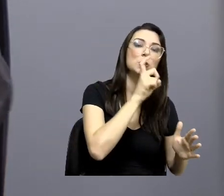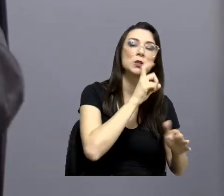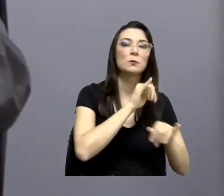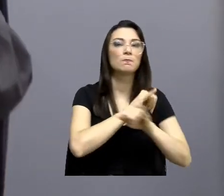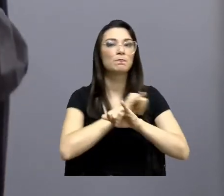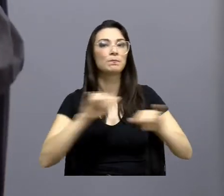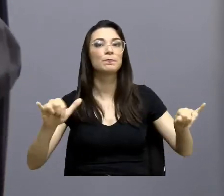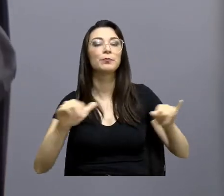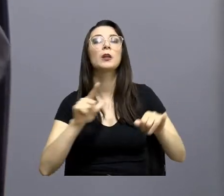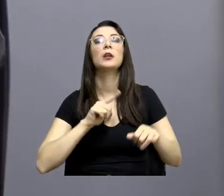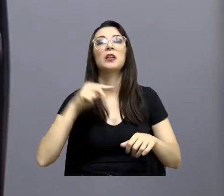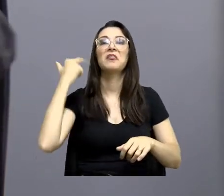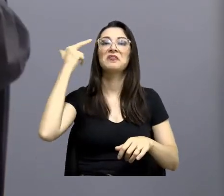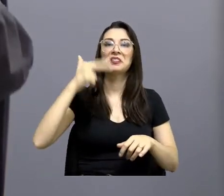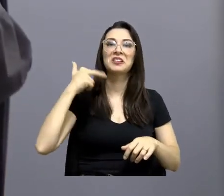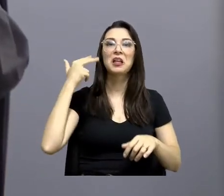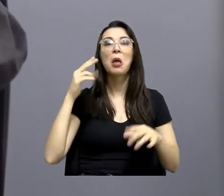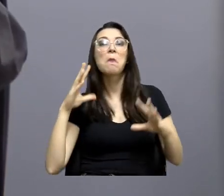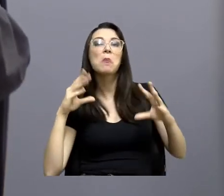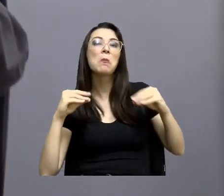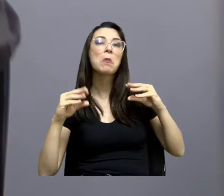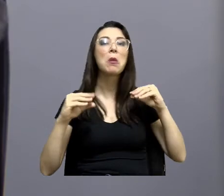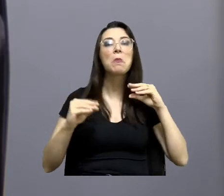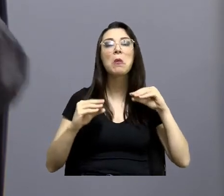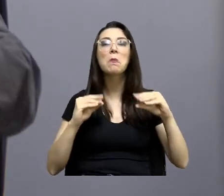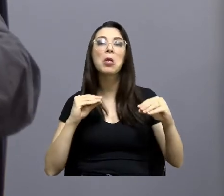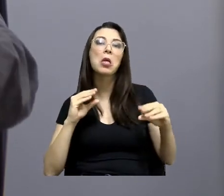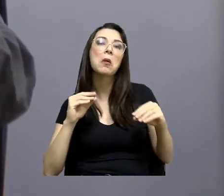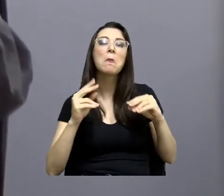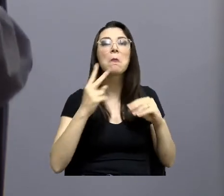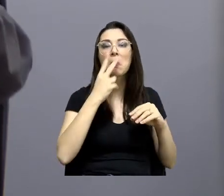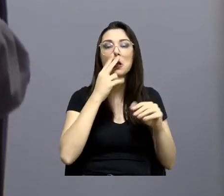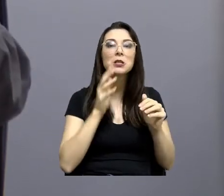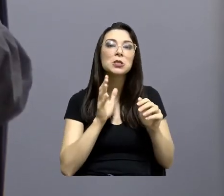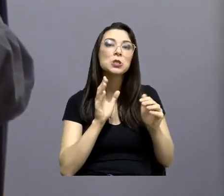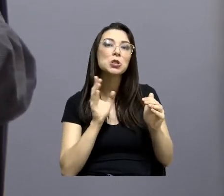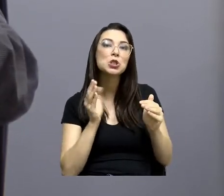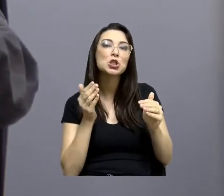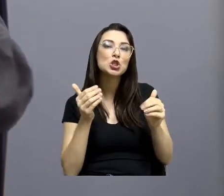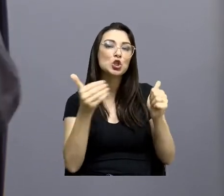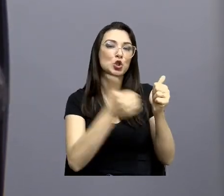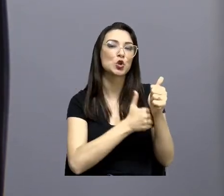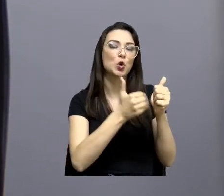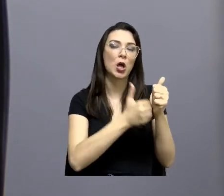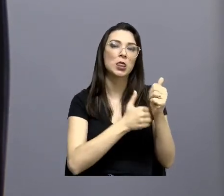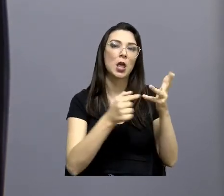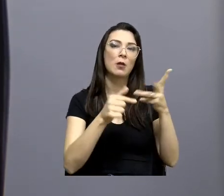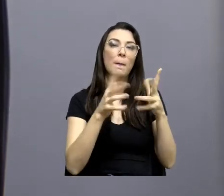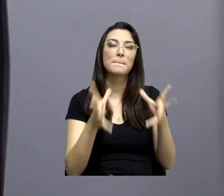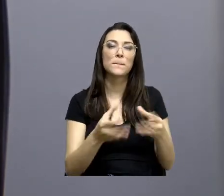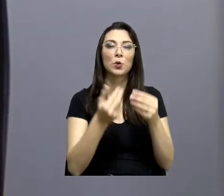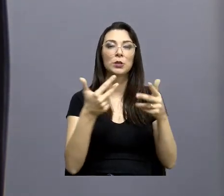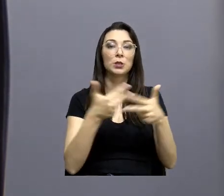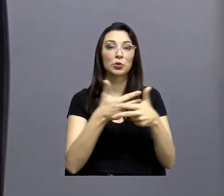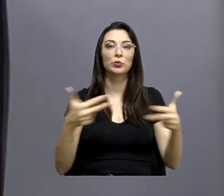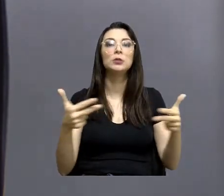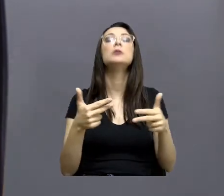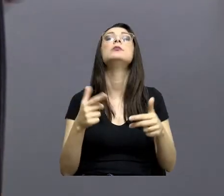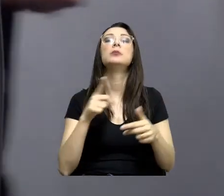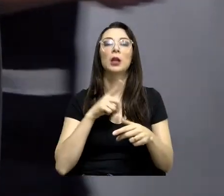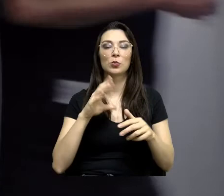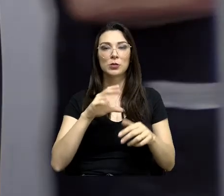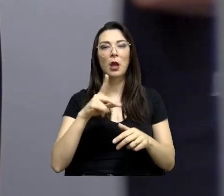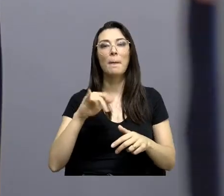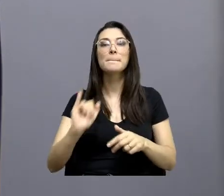vereador aí que fica aí de mimimi querendo esconder muita coisa. Então, a gente está aqui nessa CPI para